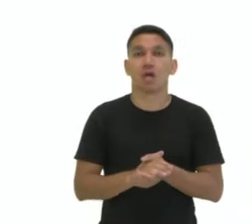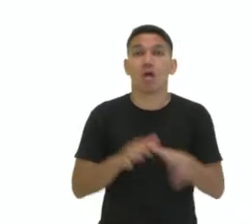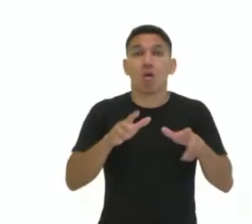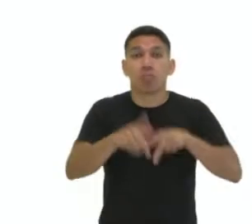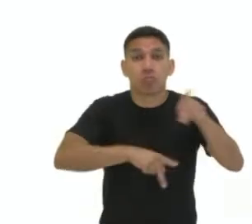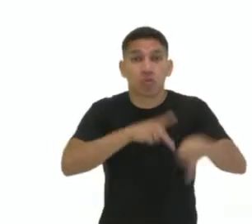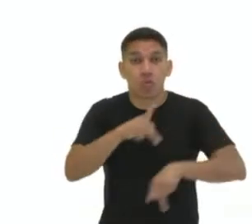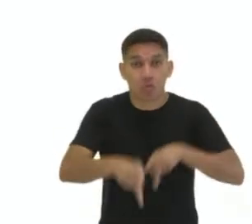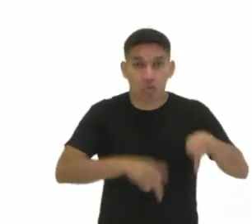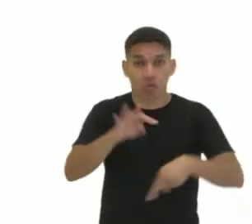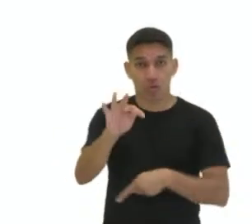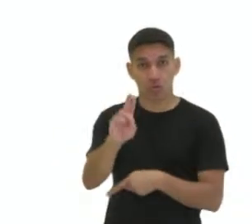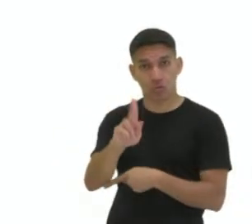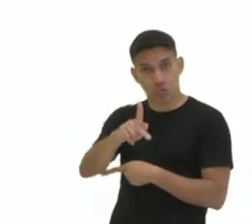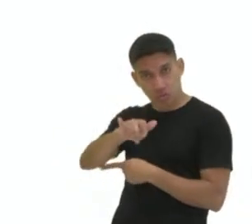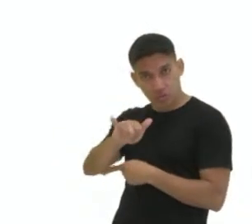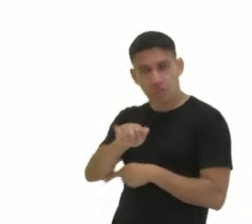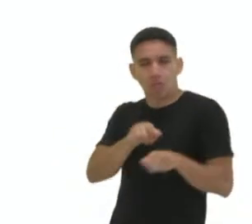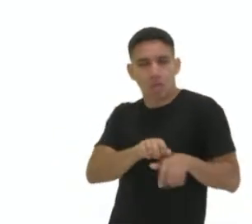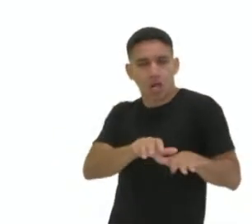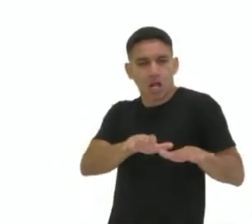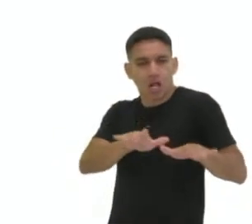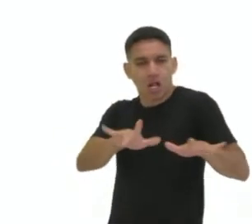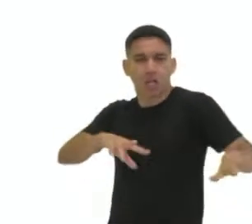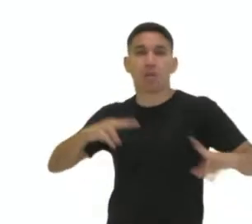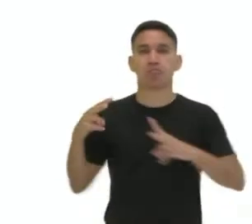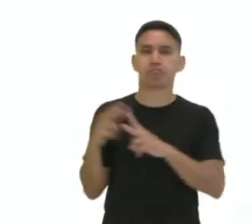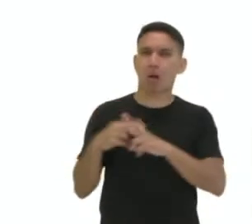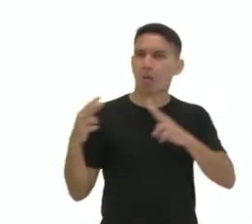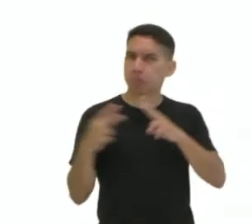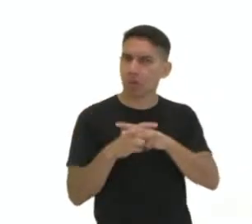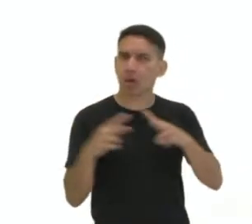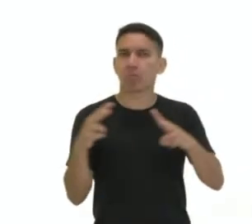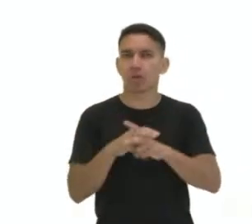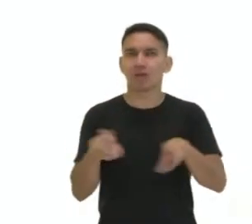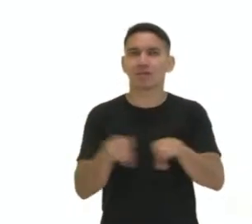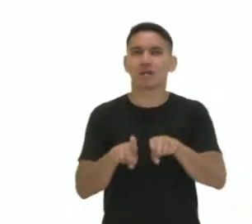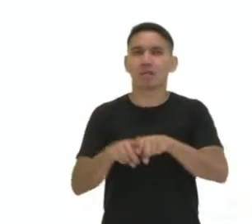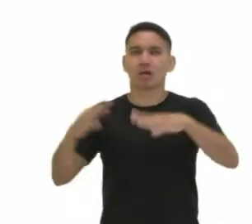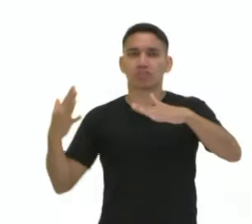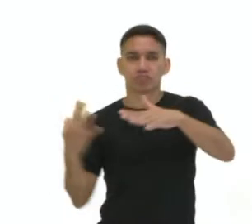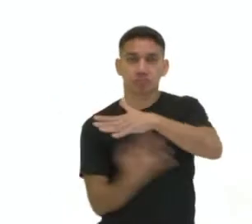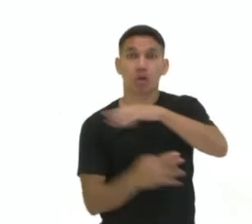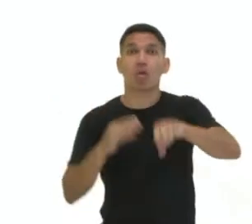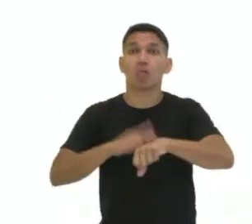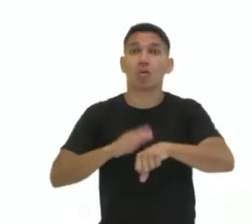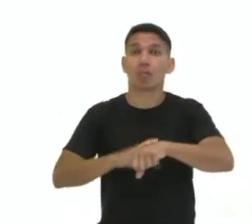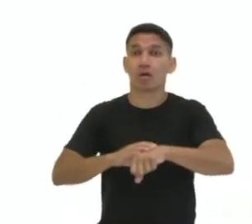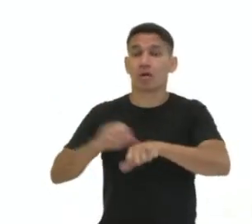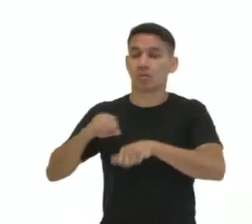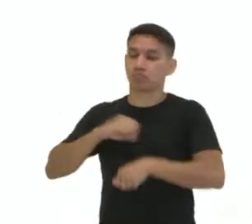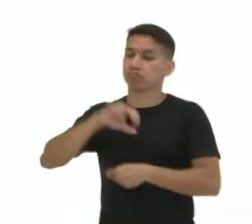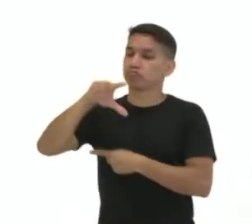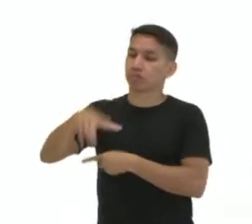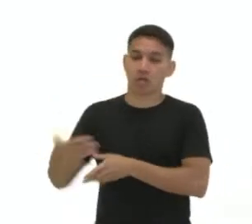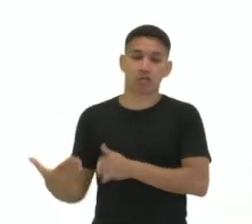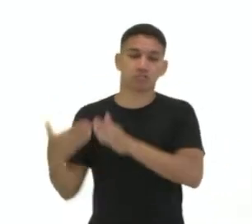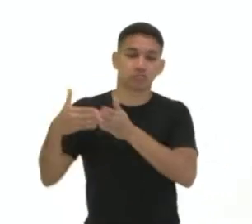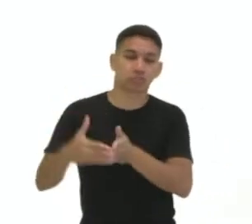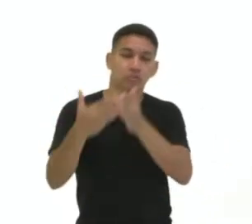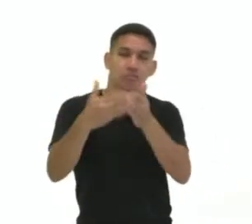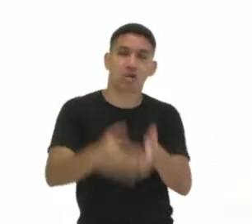e migrações pelo litoral. Quando a esquadra de Cabral chegou ao atual Porto Seguro, na Bahia,